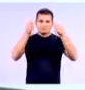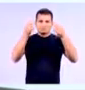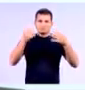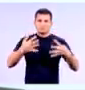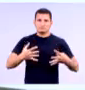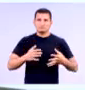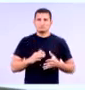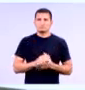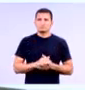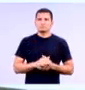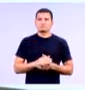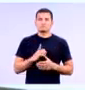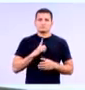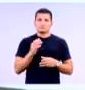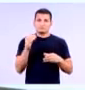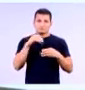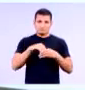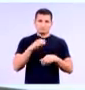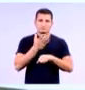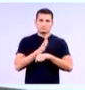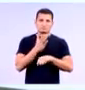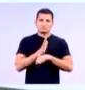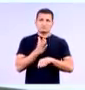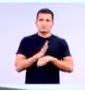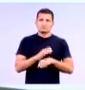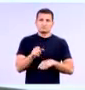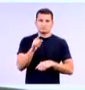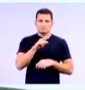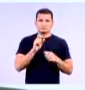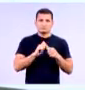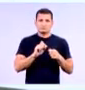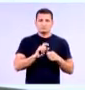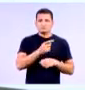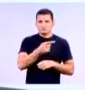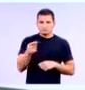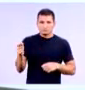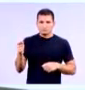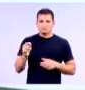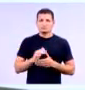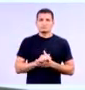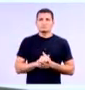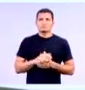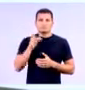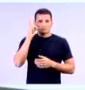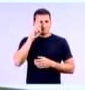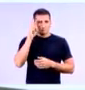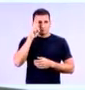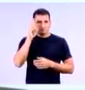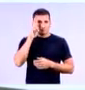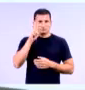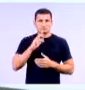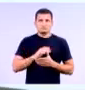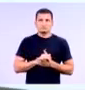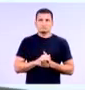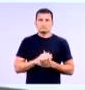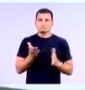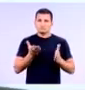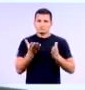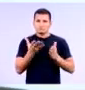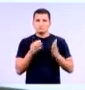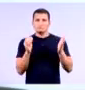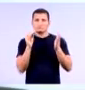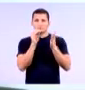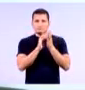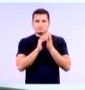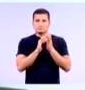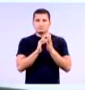ainda que faz parte da atividade que vocês vão fazer durante a semana, tá, gente? Lembrando, está sendo publicado agora, nesse